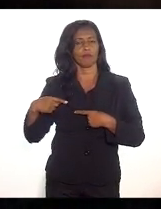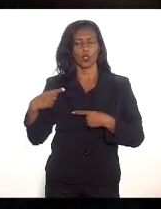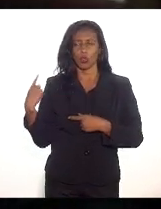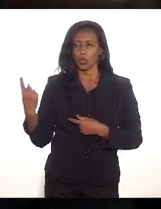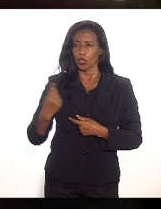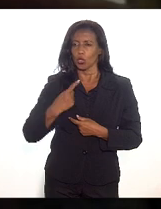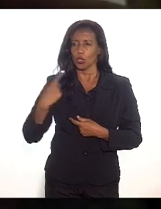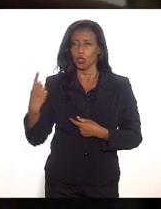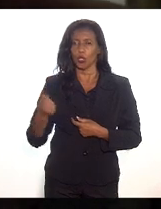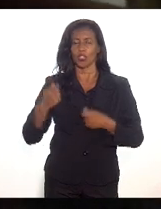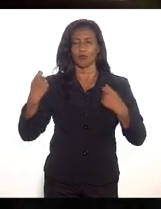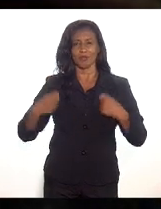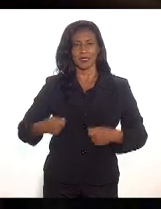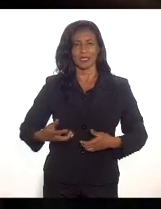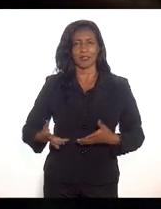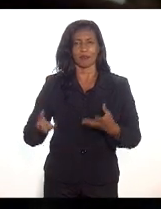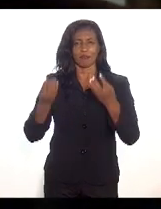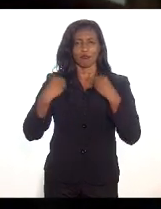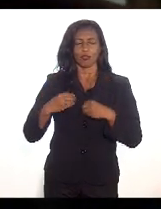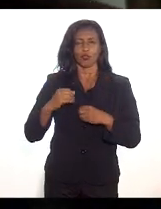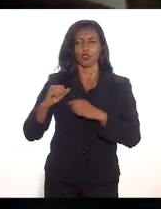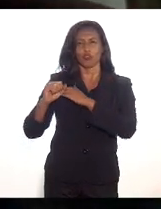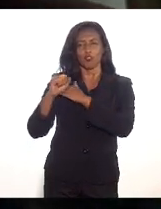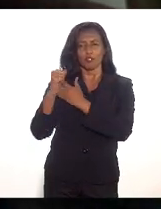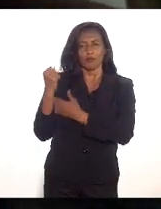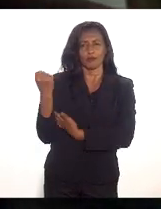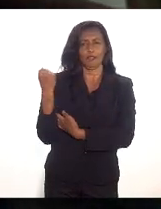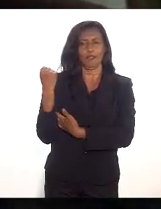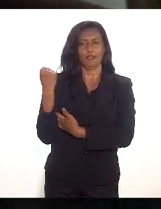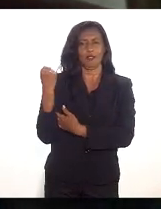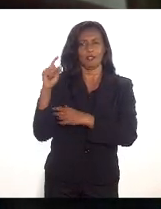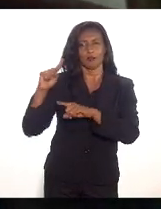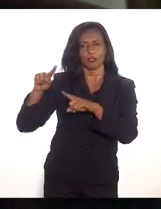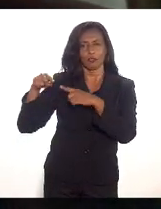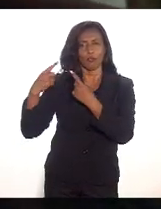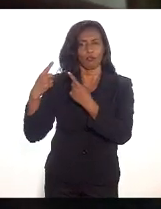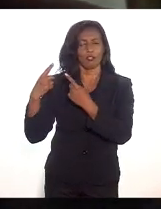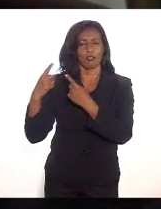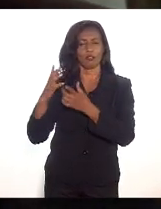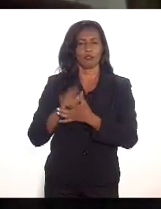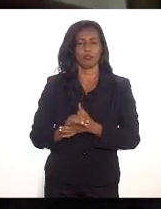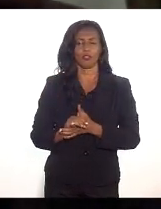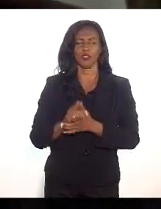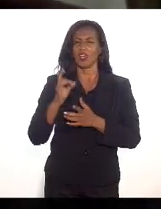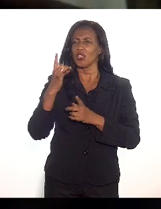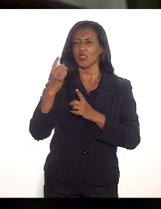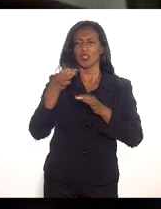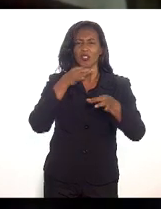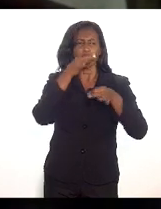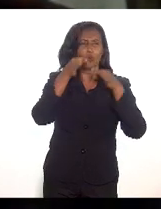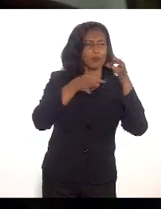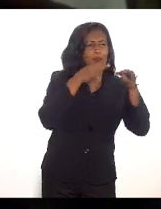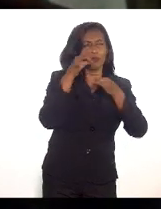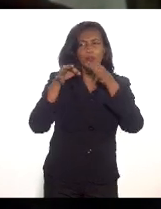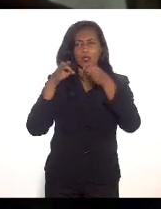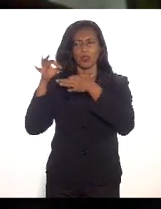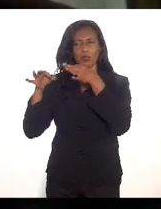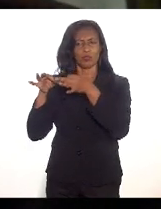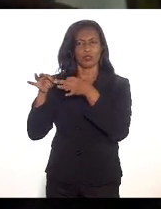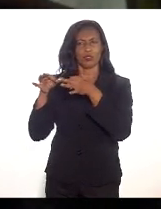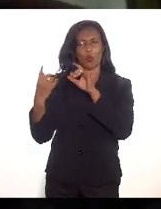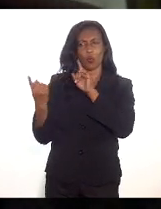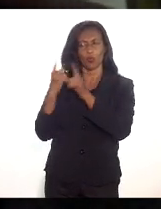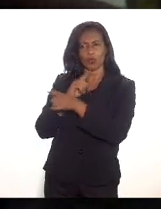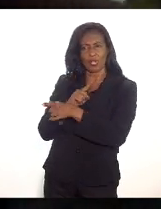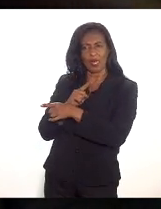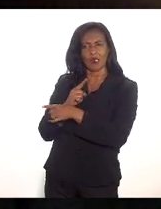nos alimentar do debate, das contradições, porque é só através das contradições é que a gente consegue